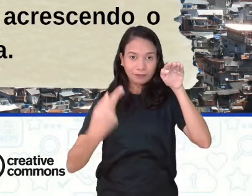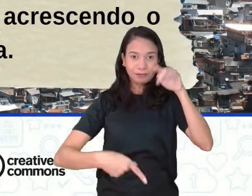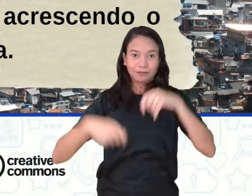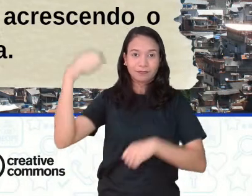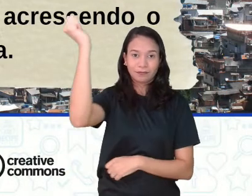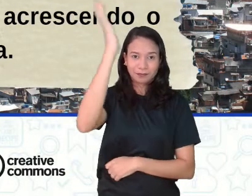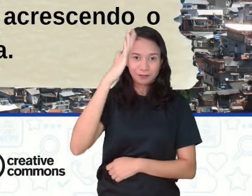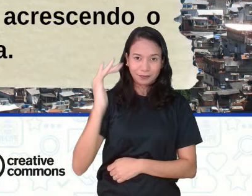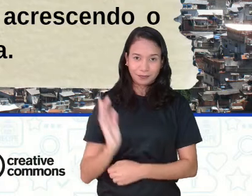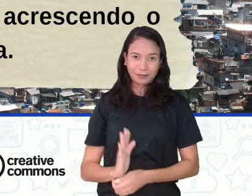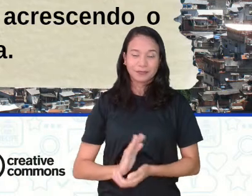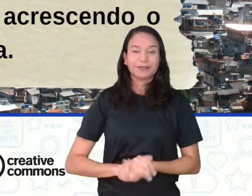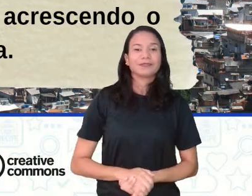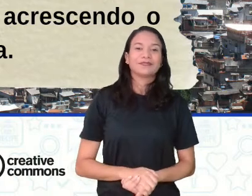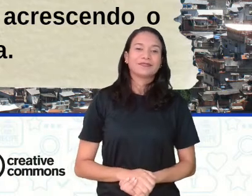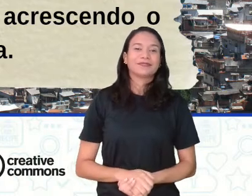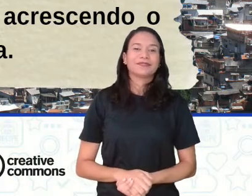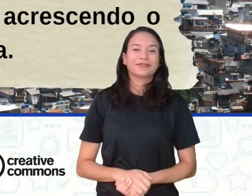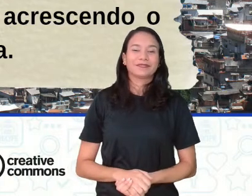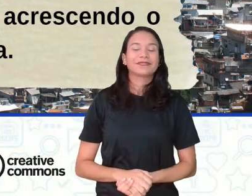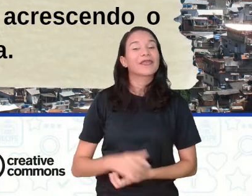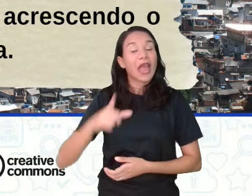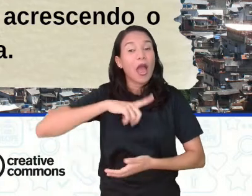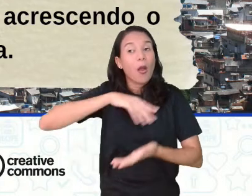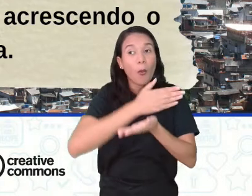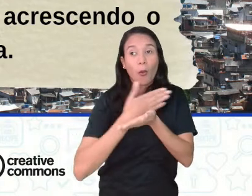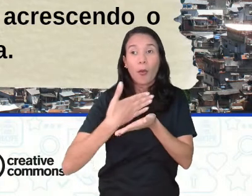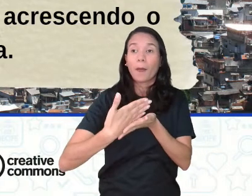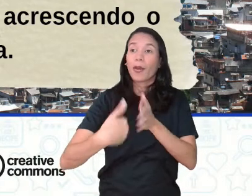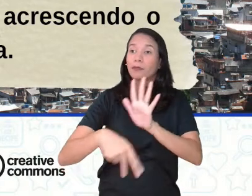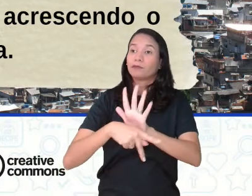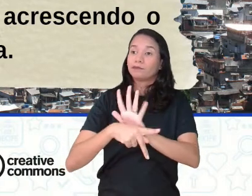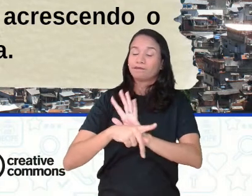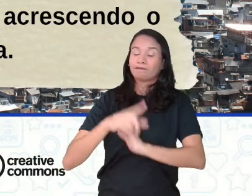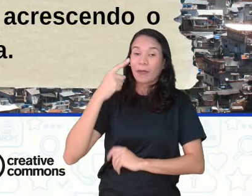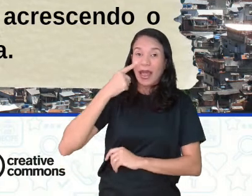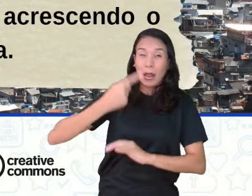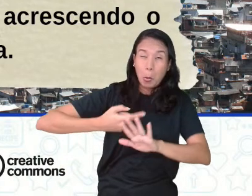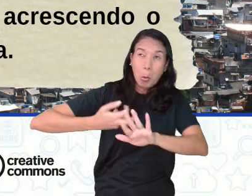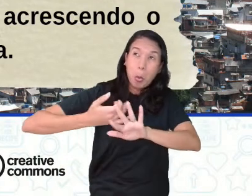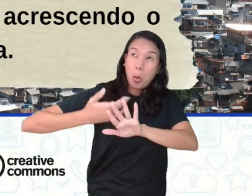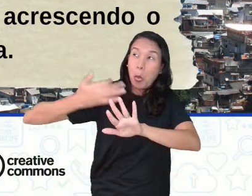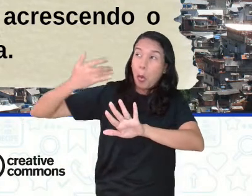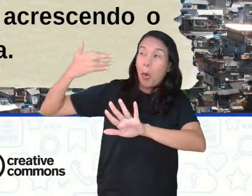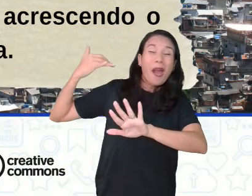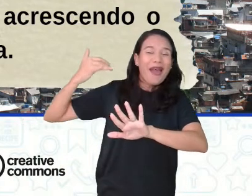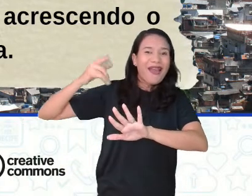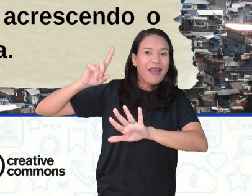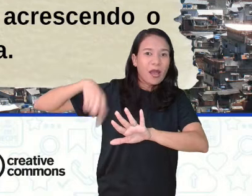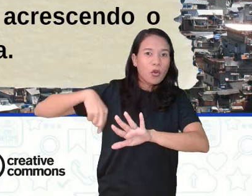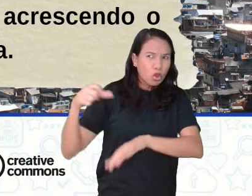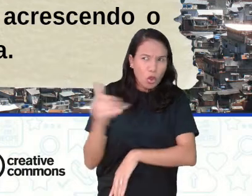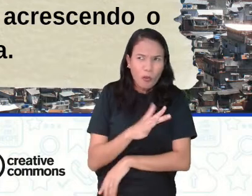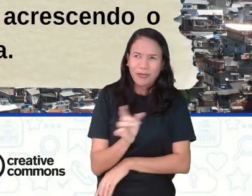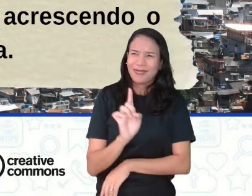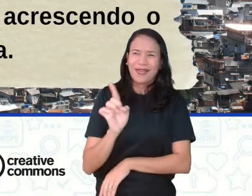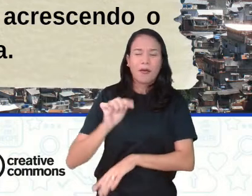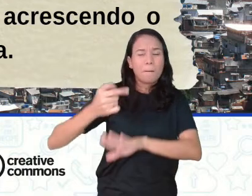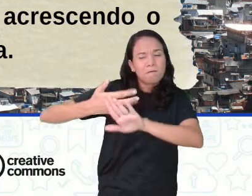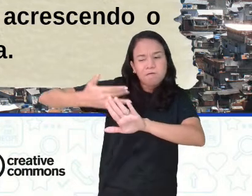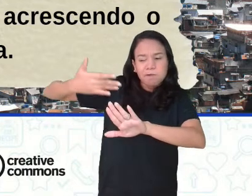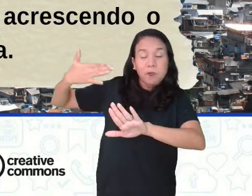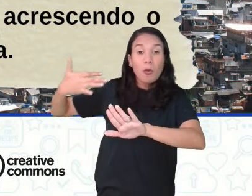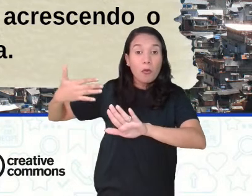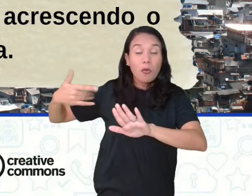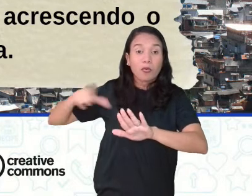no Brasil. Tem início lá atrás, ó. Veja como é um processo antigo, ó. Com a